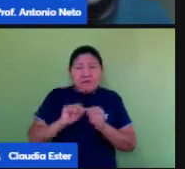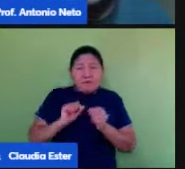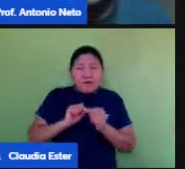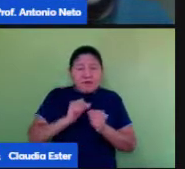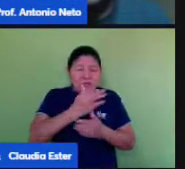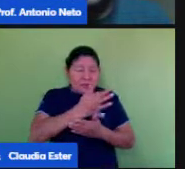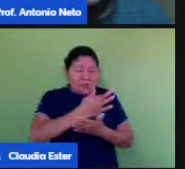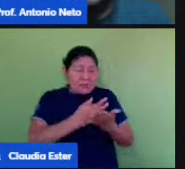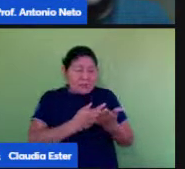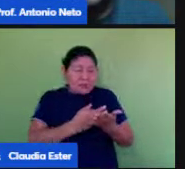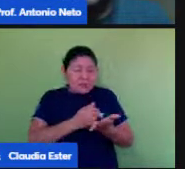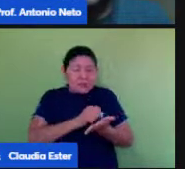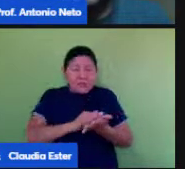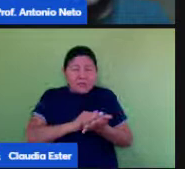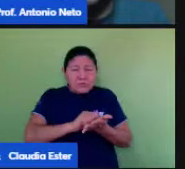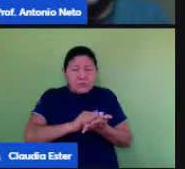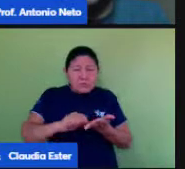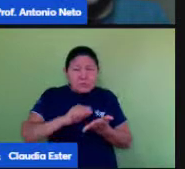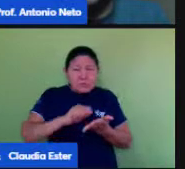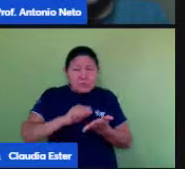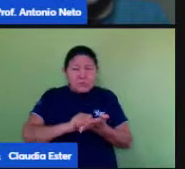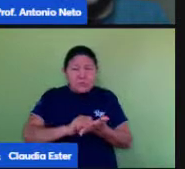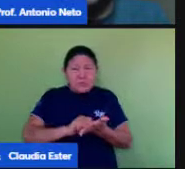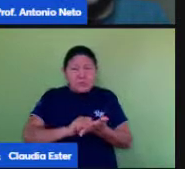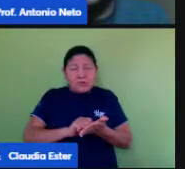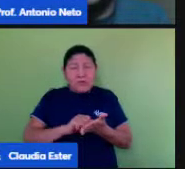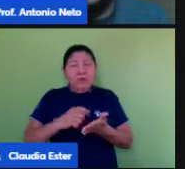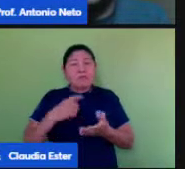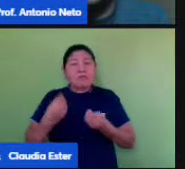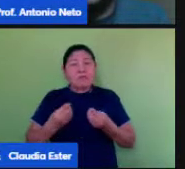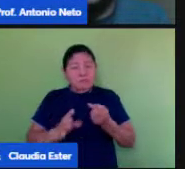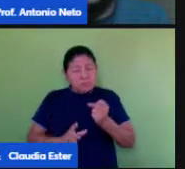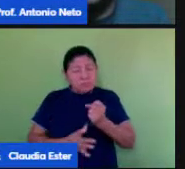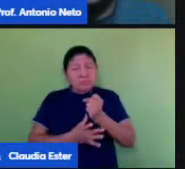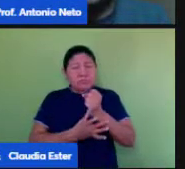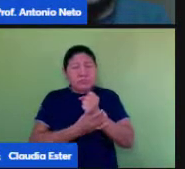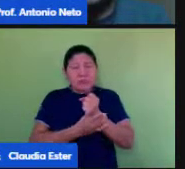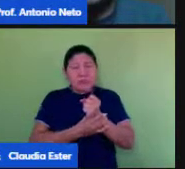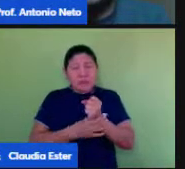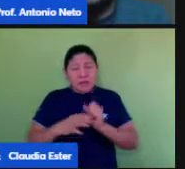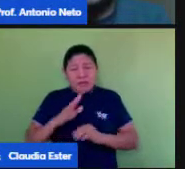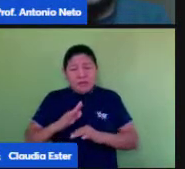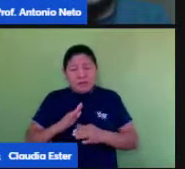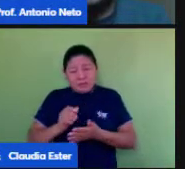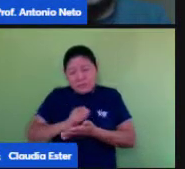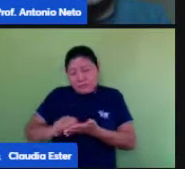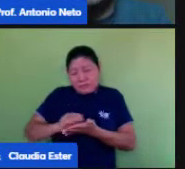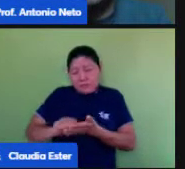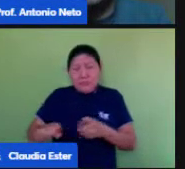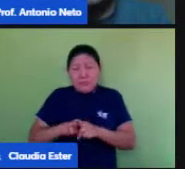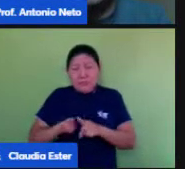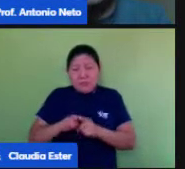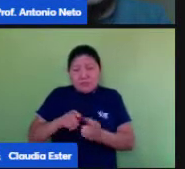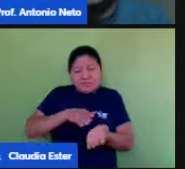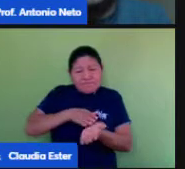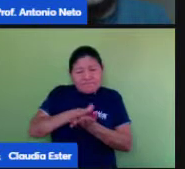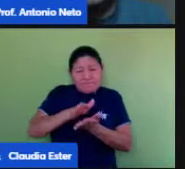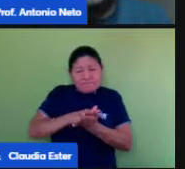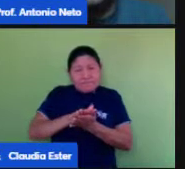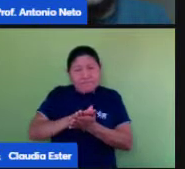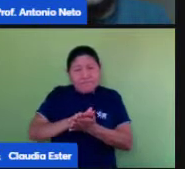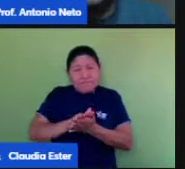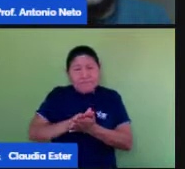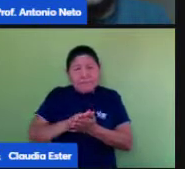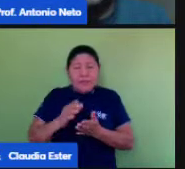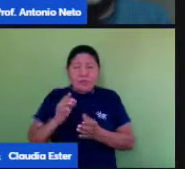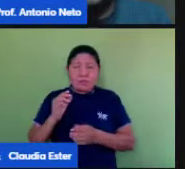de enciclopédia infantil, digitais ou impressos, considerando a situação